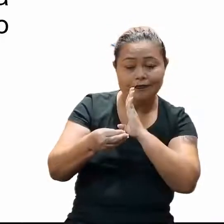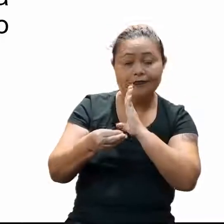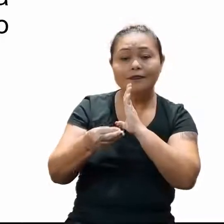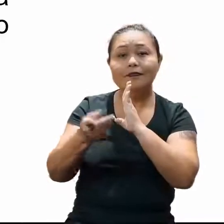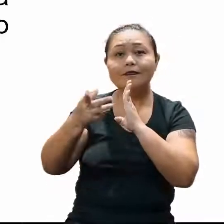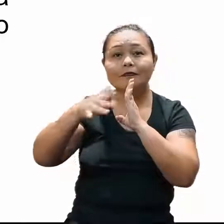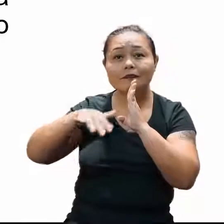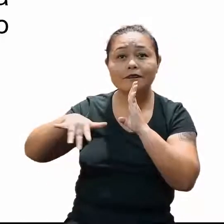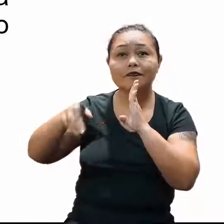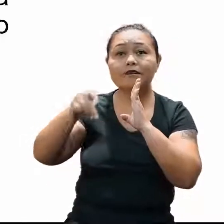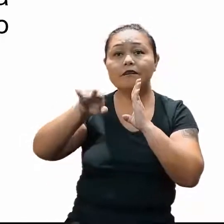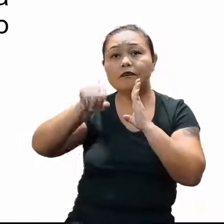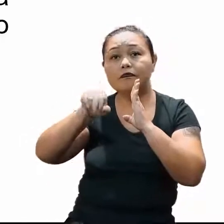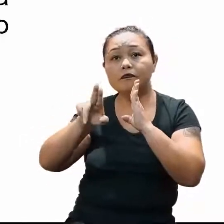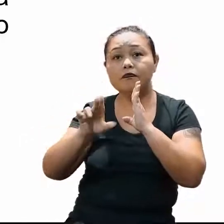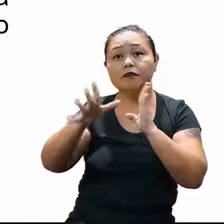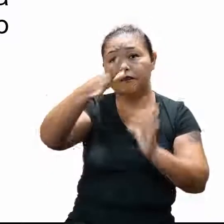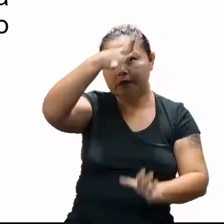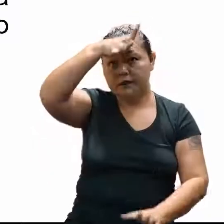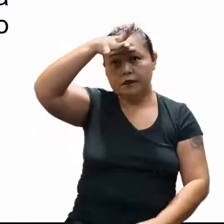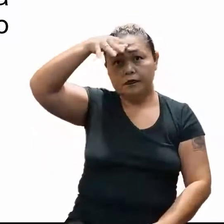Puru, Juruá e Manaus.